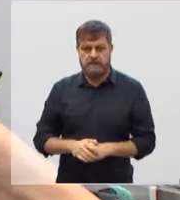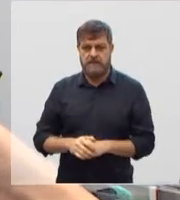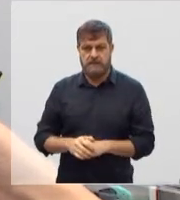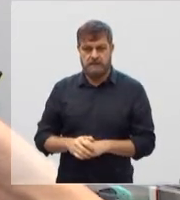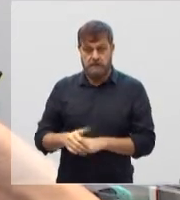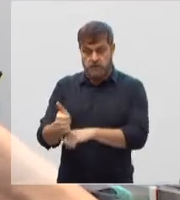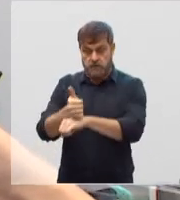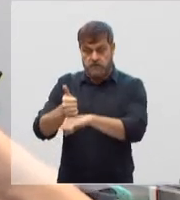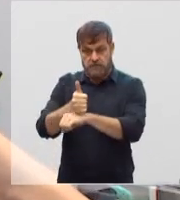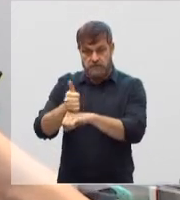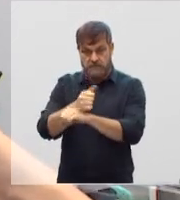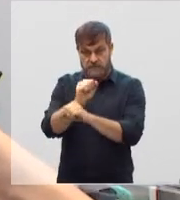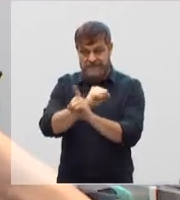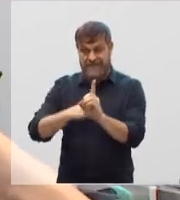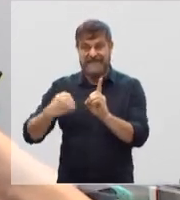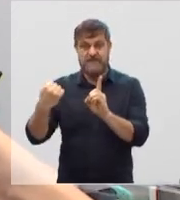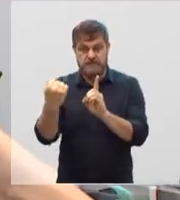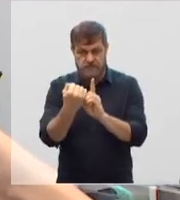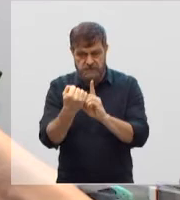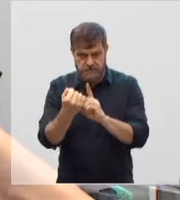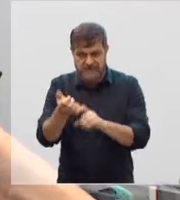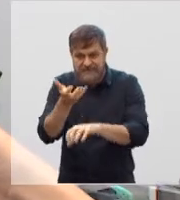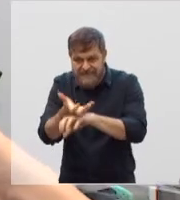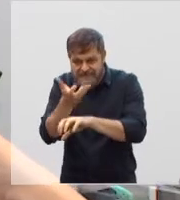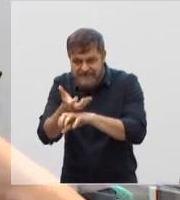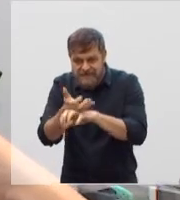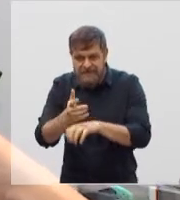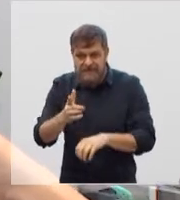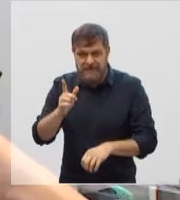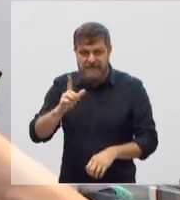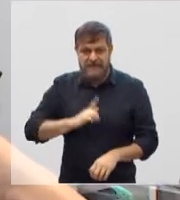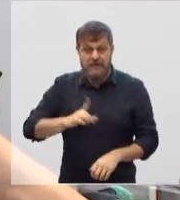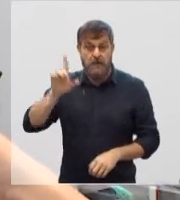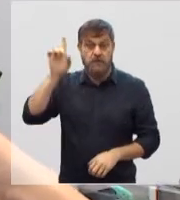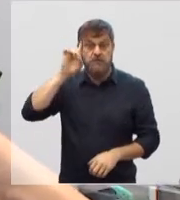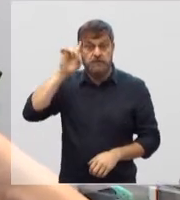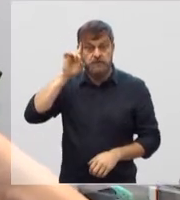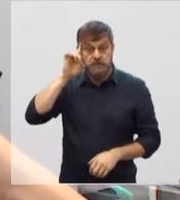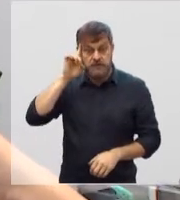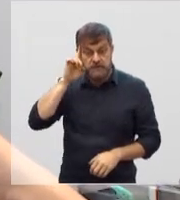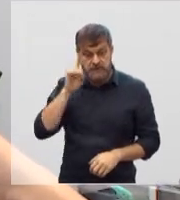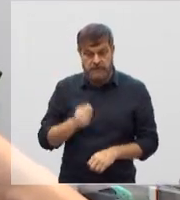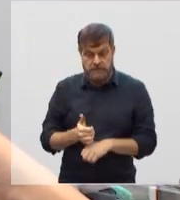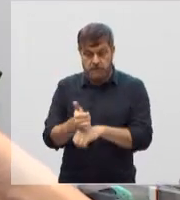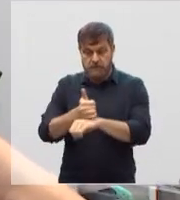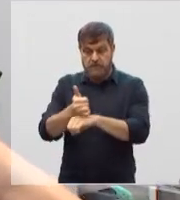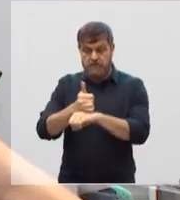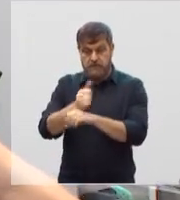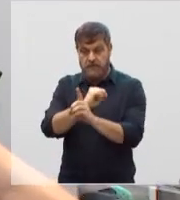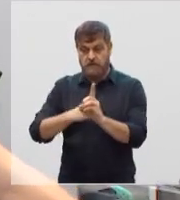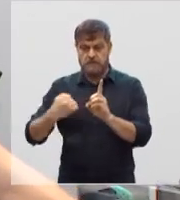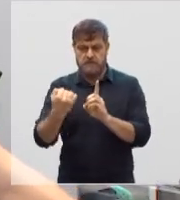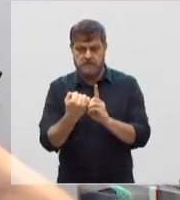os sociólogos, né, solicitando um dia da sociologia. Num momento em que as pessoas